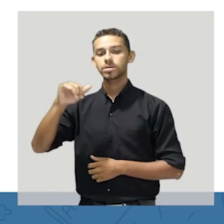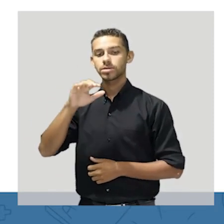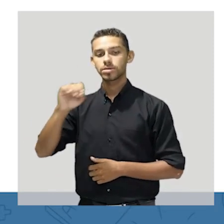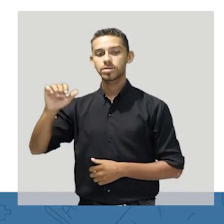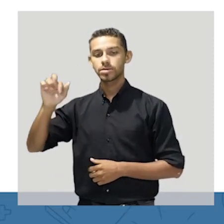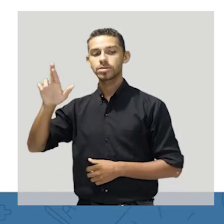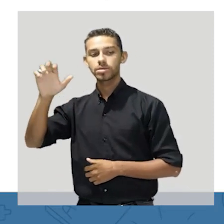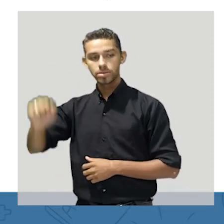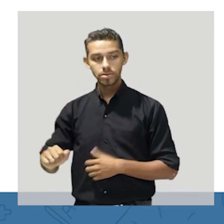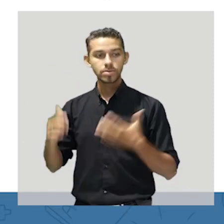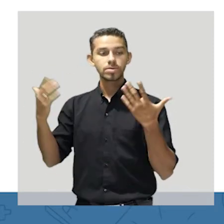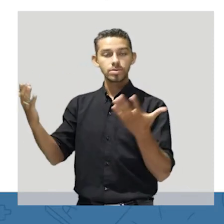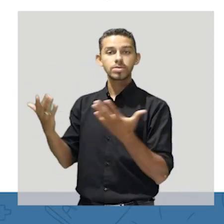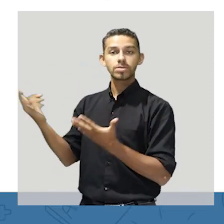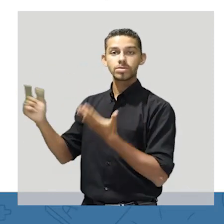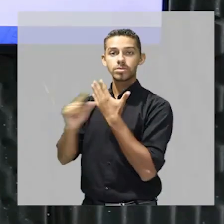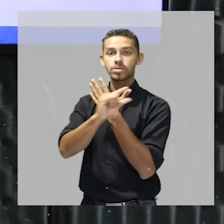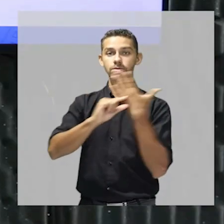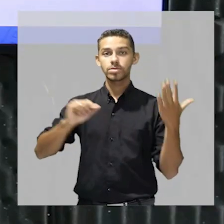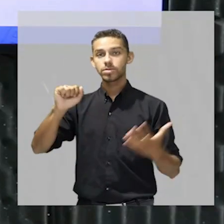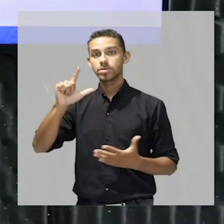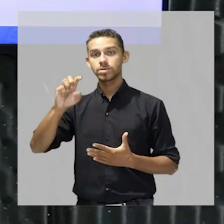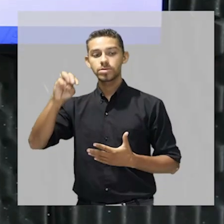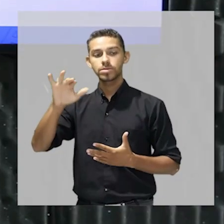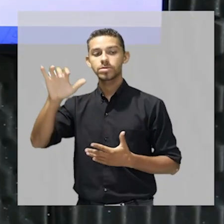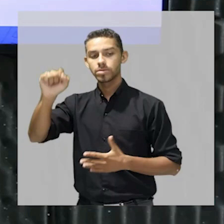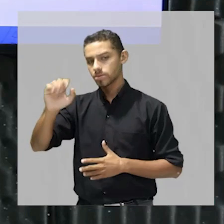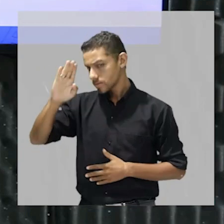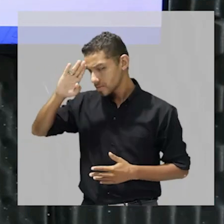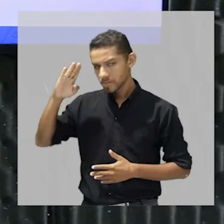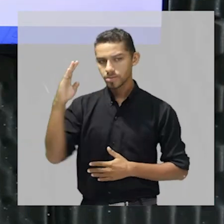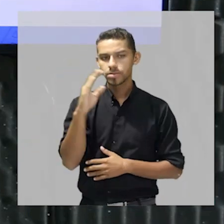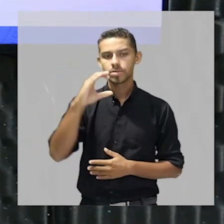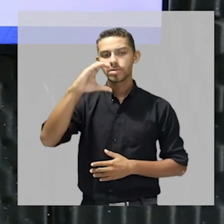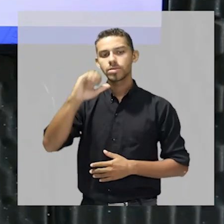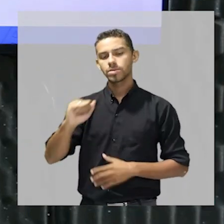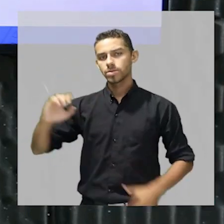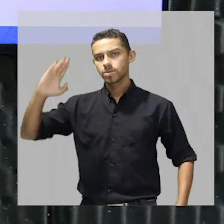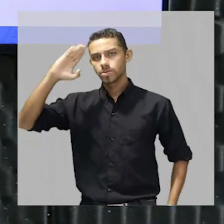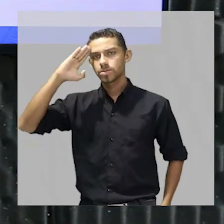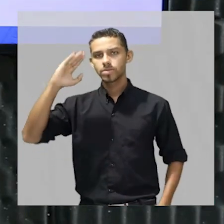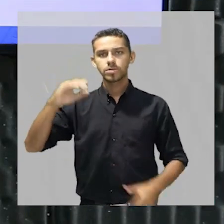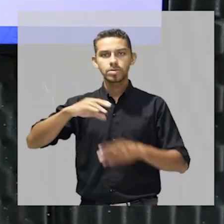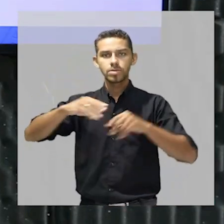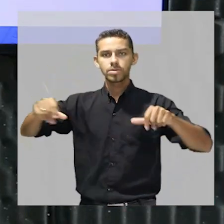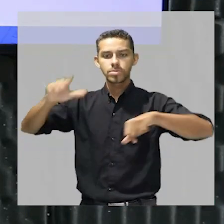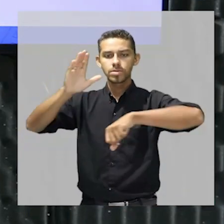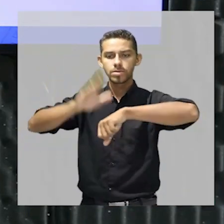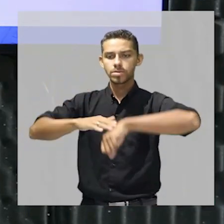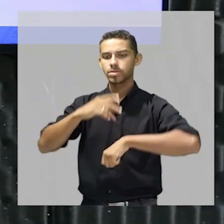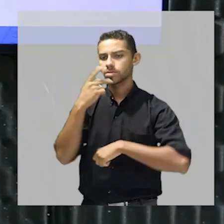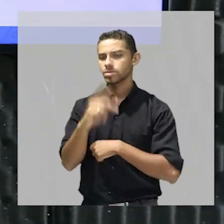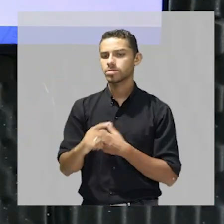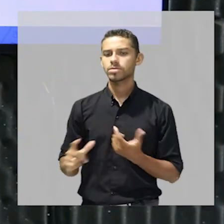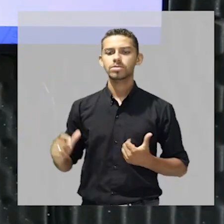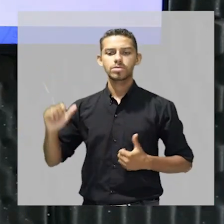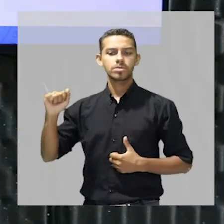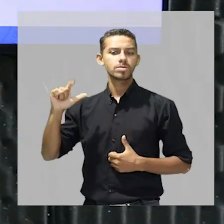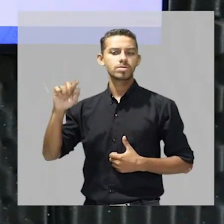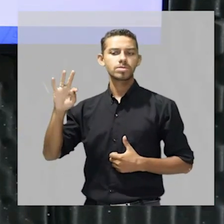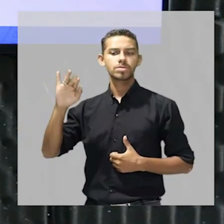ao Miro foi o primeiro dos Capitães de Areia que caiu com alastrim uma noite